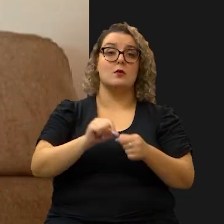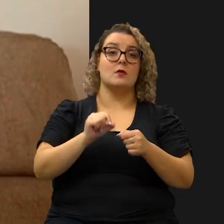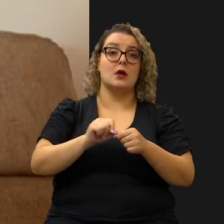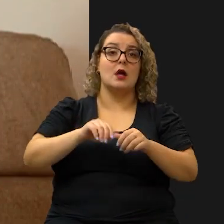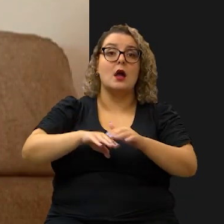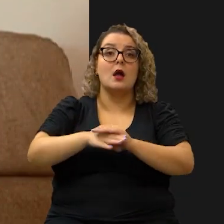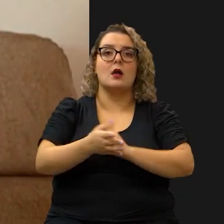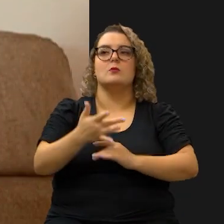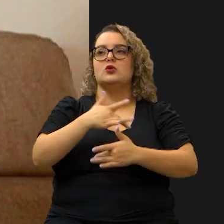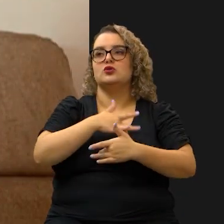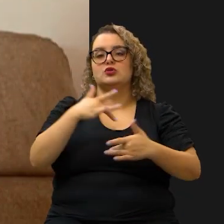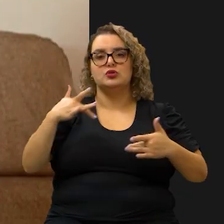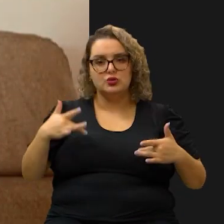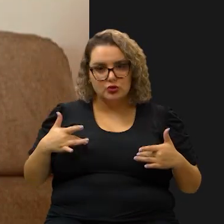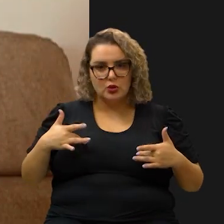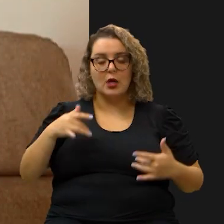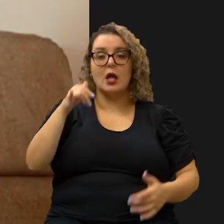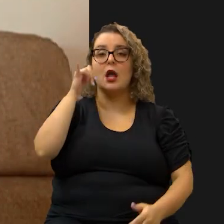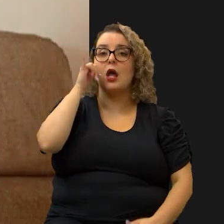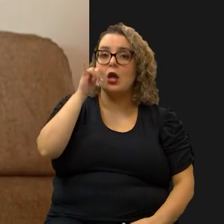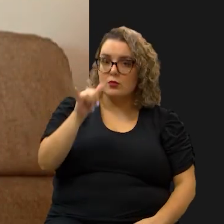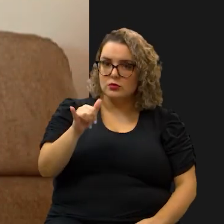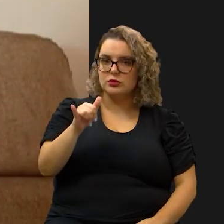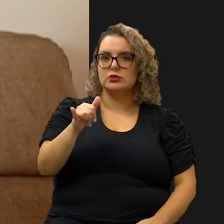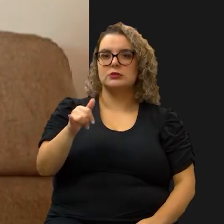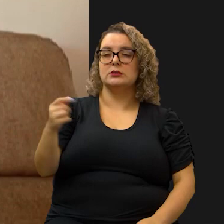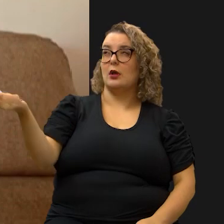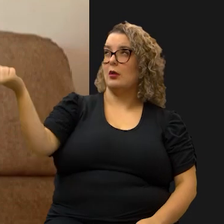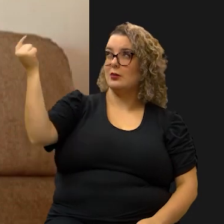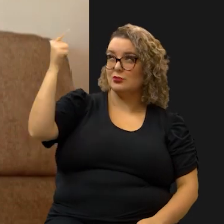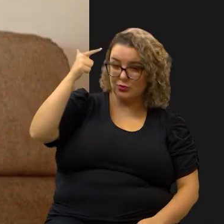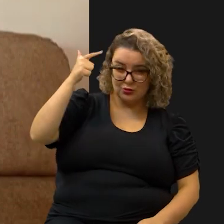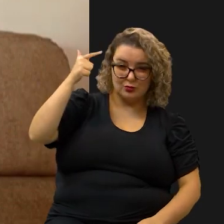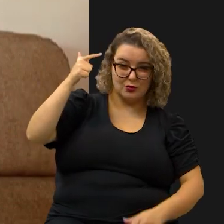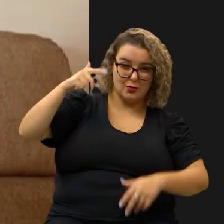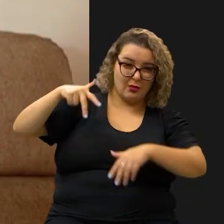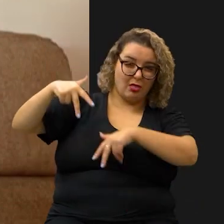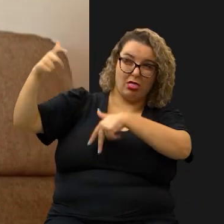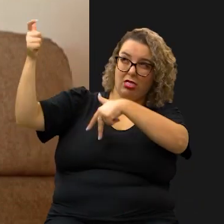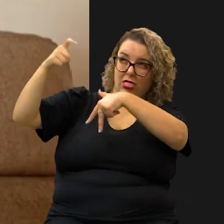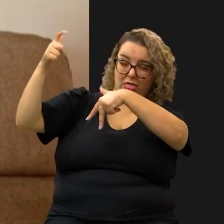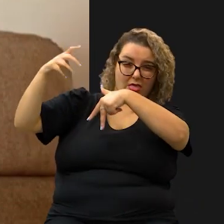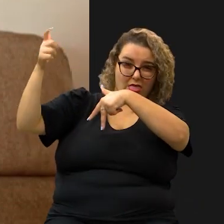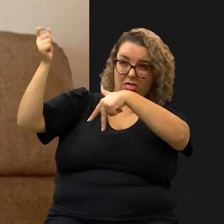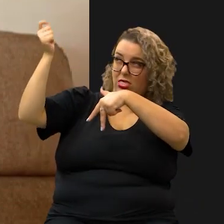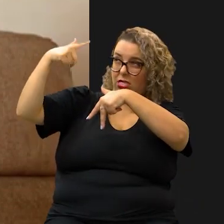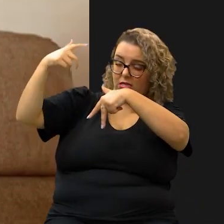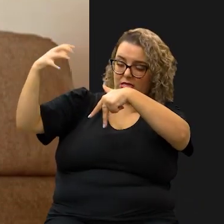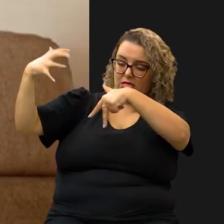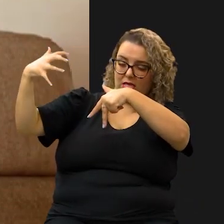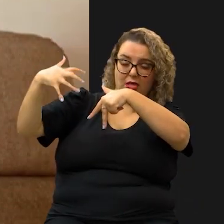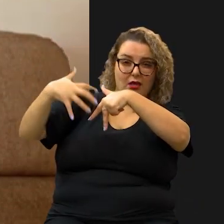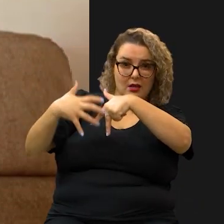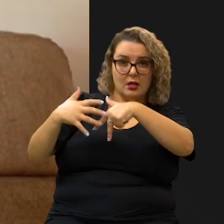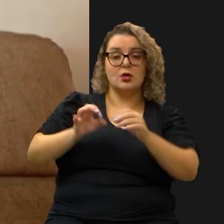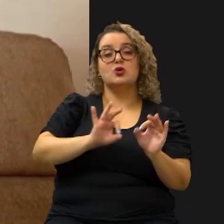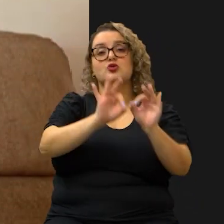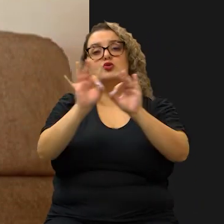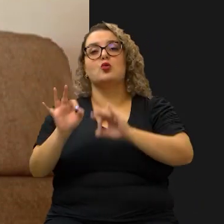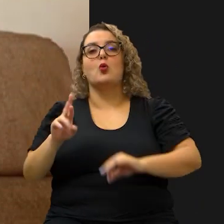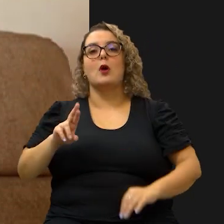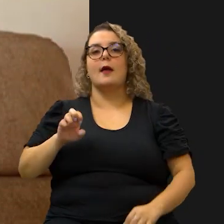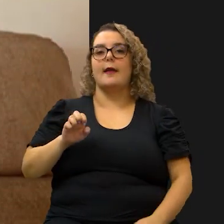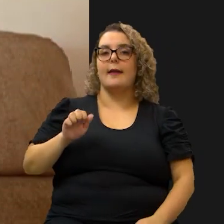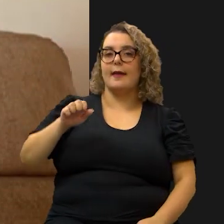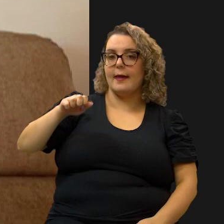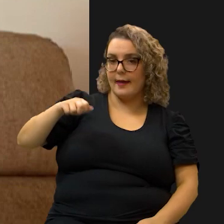melhorar, né, e fazer hábitos de vida saudáveis, evitar a exposição ao sol e fazer o regular